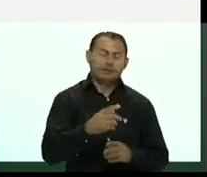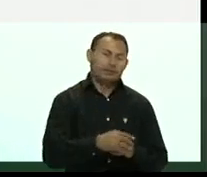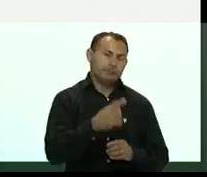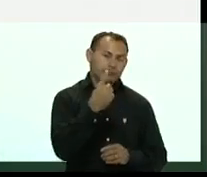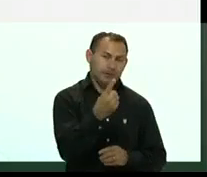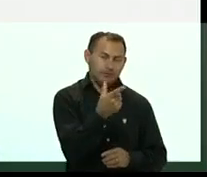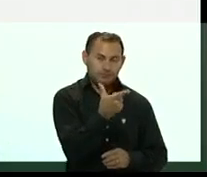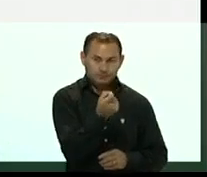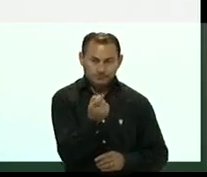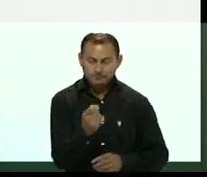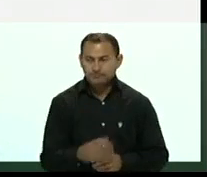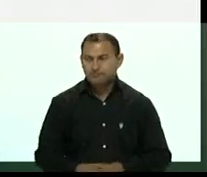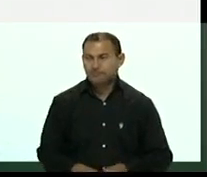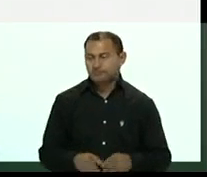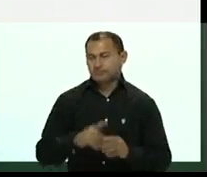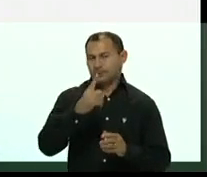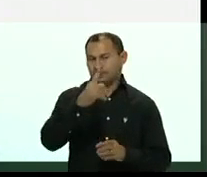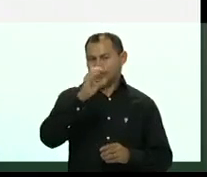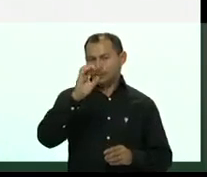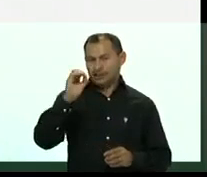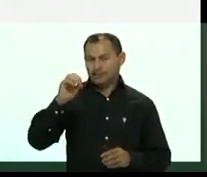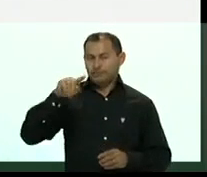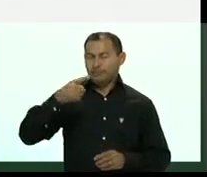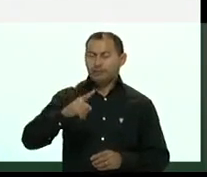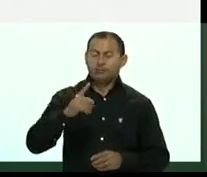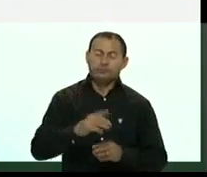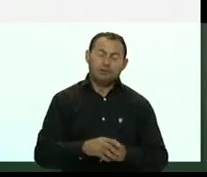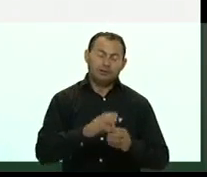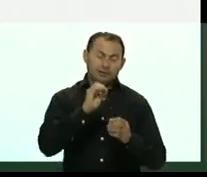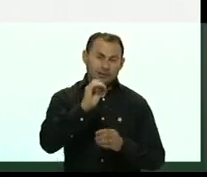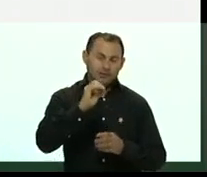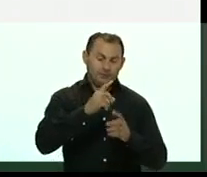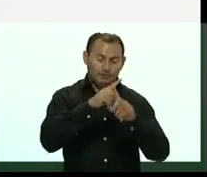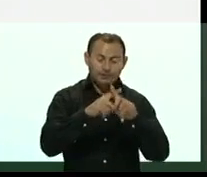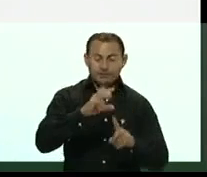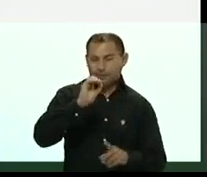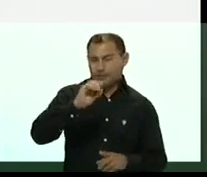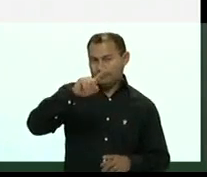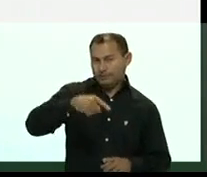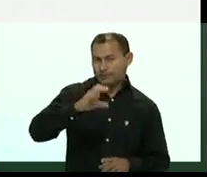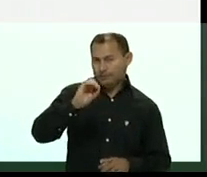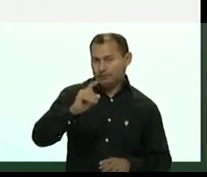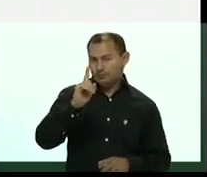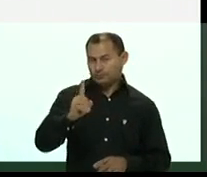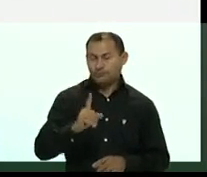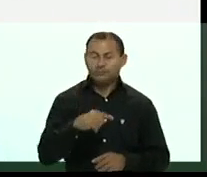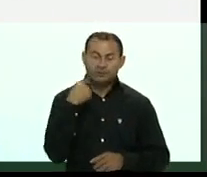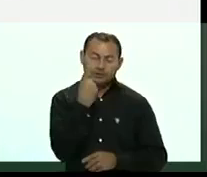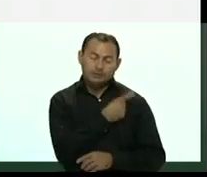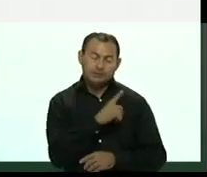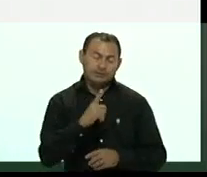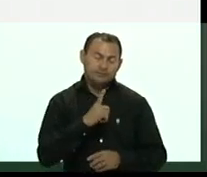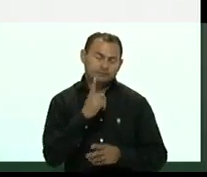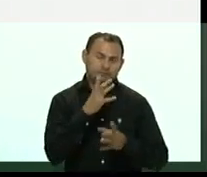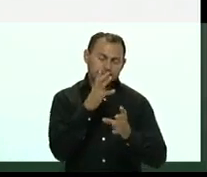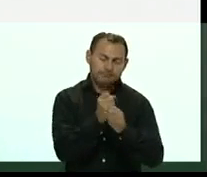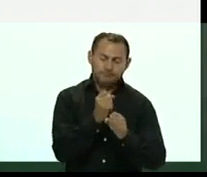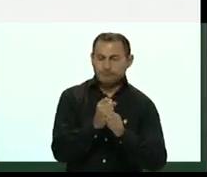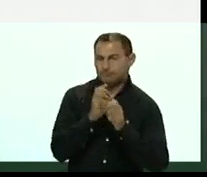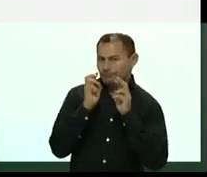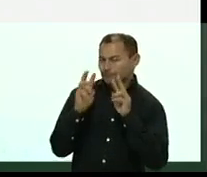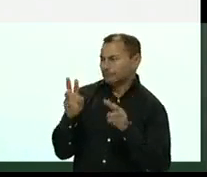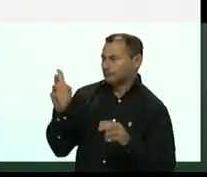1.200, tá? E 100.000 vezes 0,01, 1.000. Somando, então, nós vamos ter aqui, né, neste